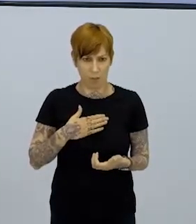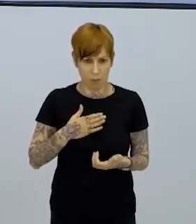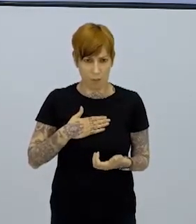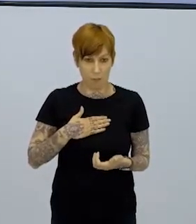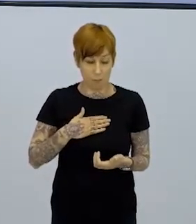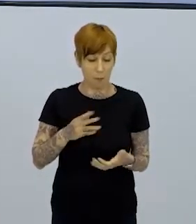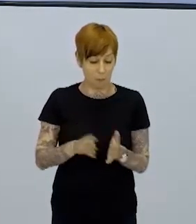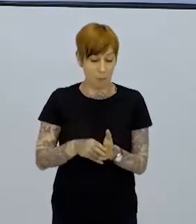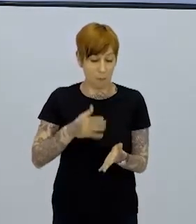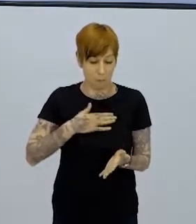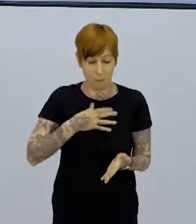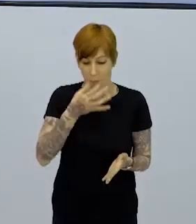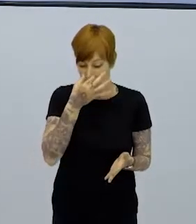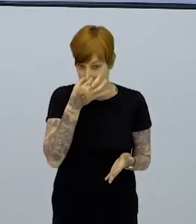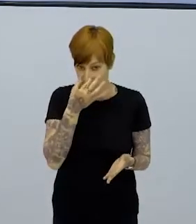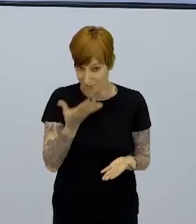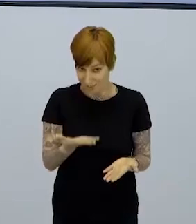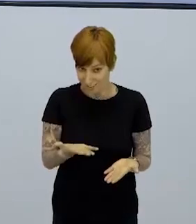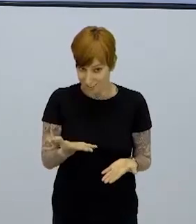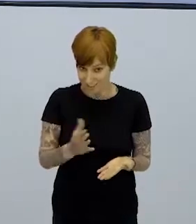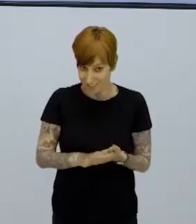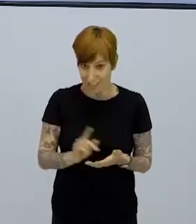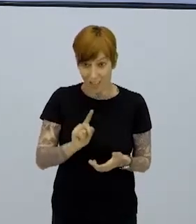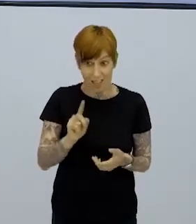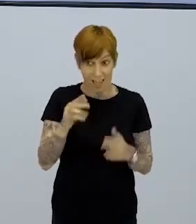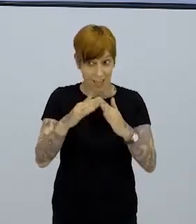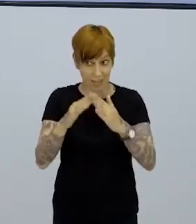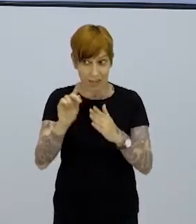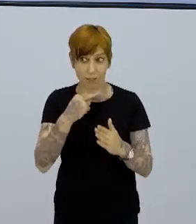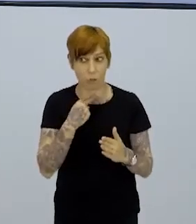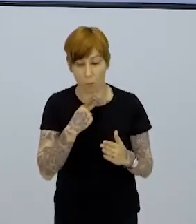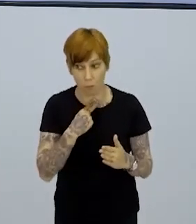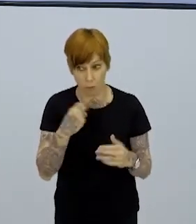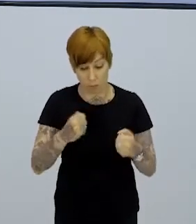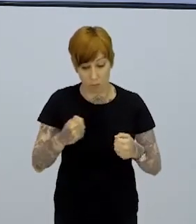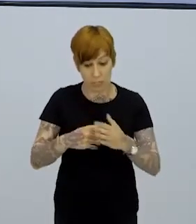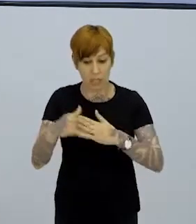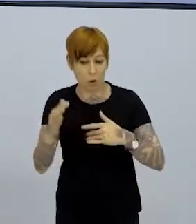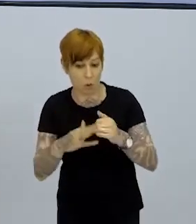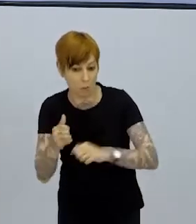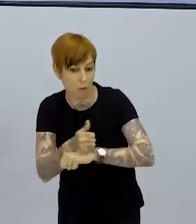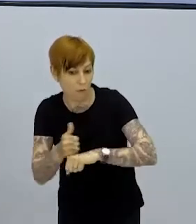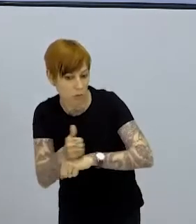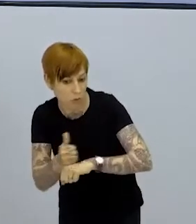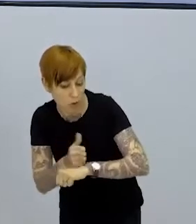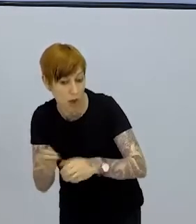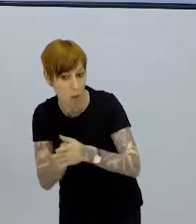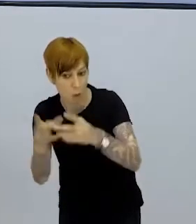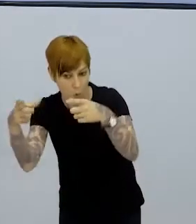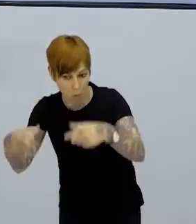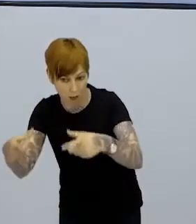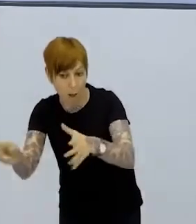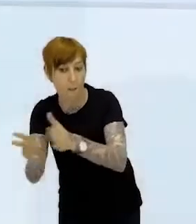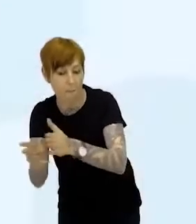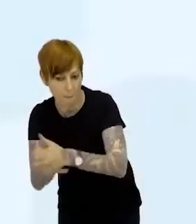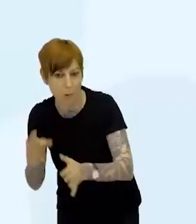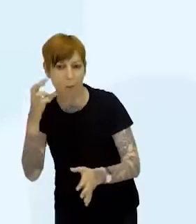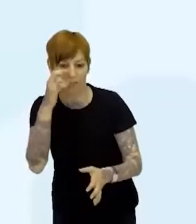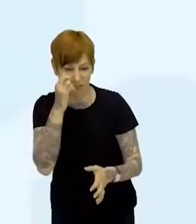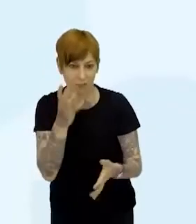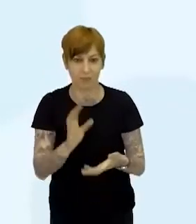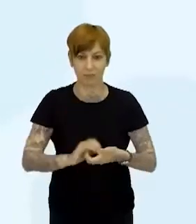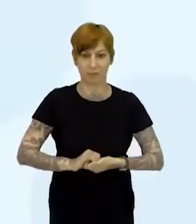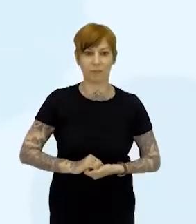próprio nariz, né? Não fui eu que furei, não fure em casa, vá num lugar para furar quando você tiver 18 anos. Não pode para menor. E aí, o